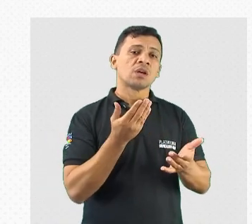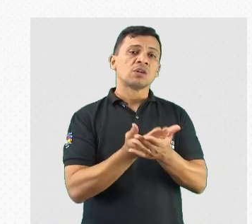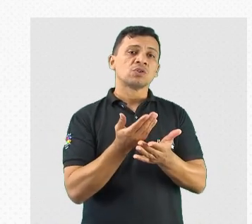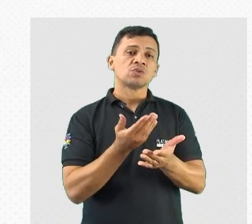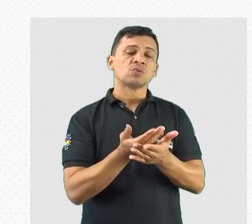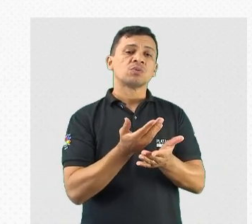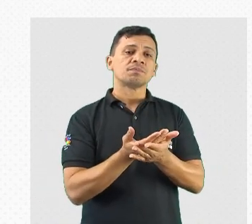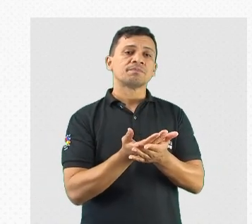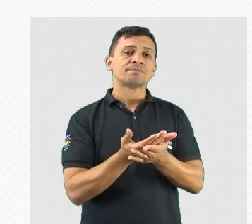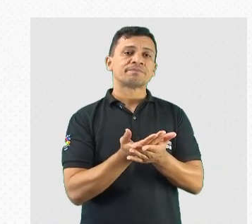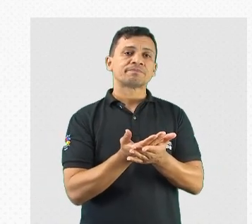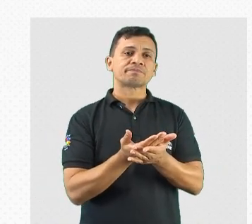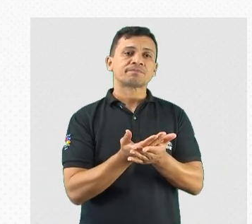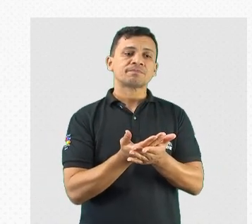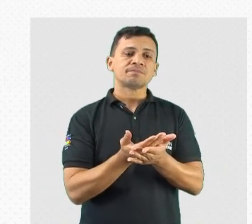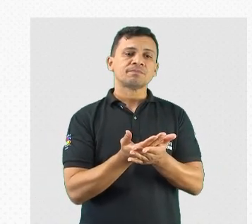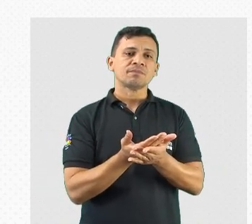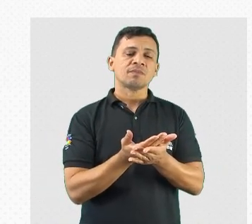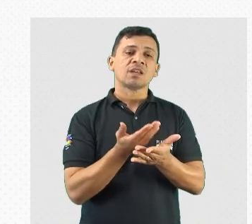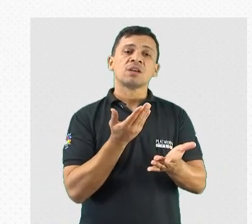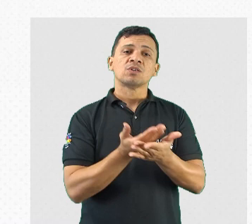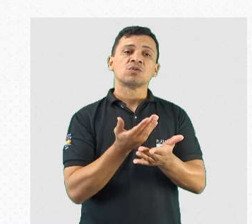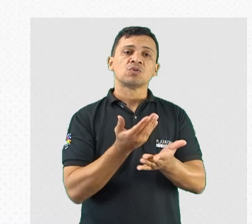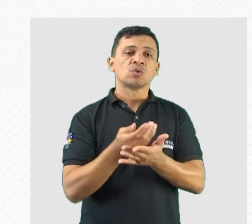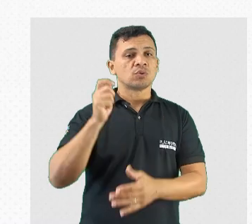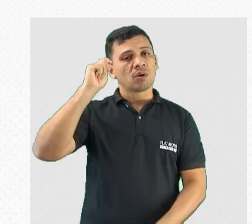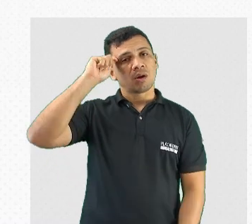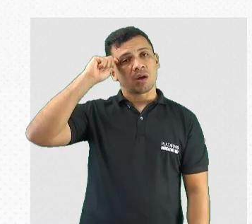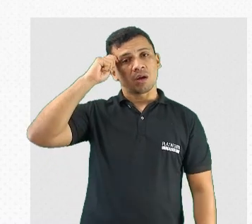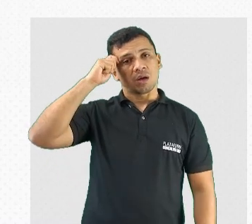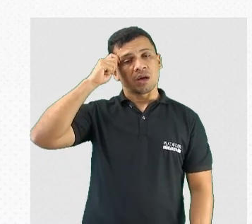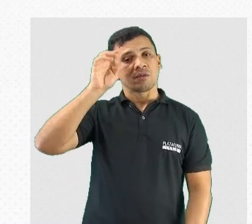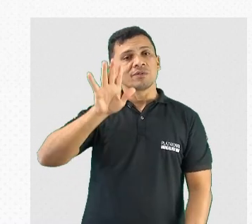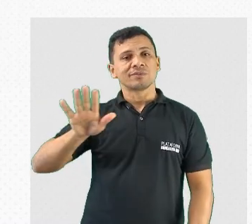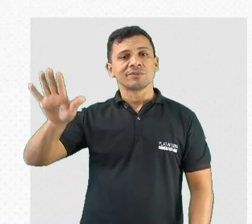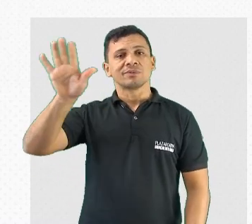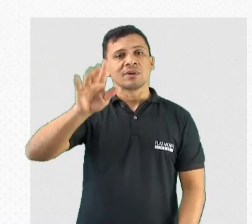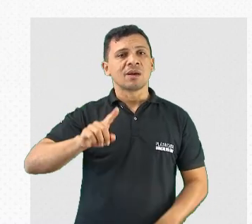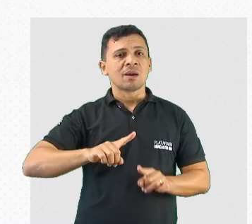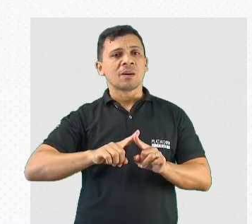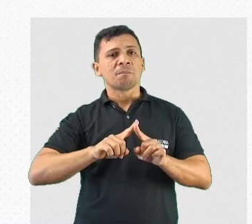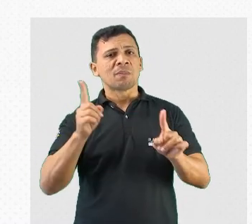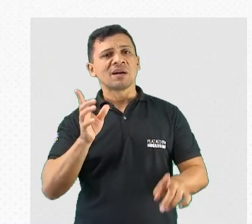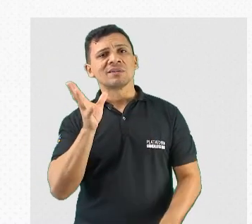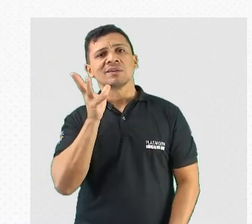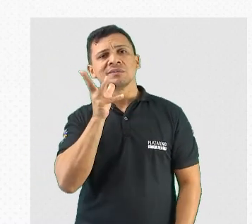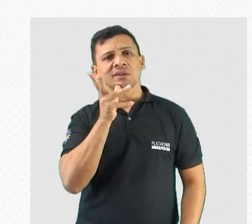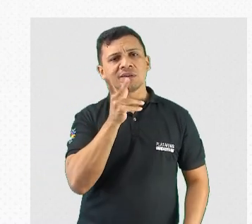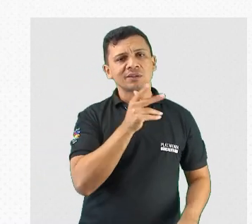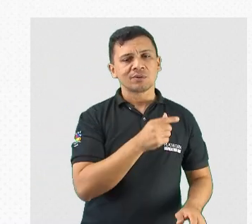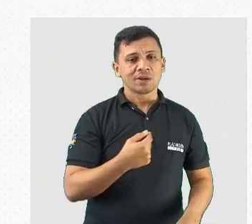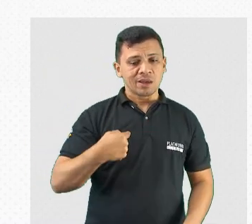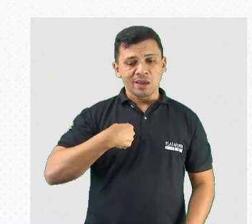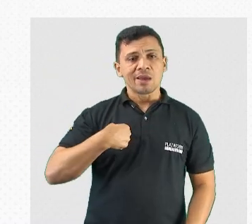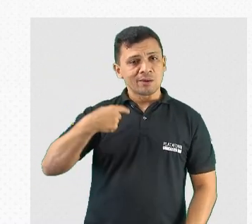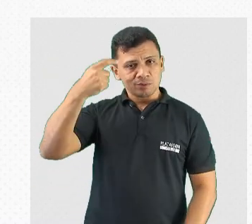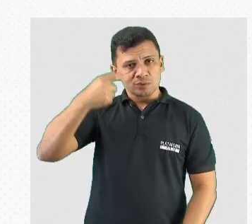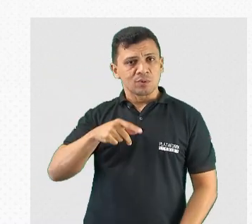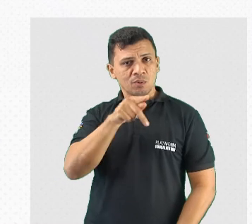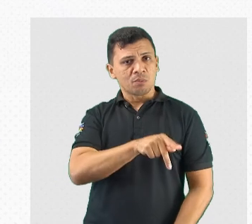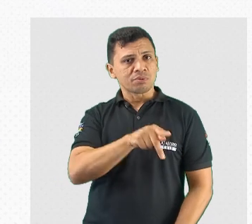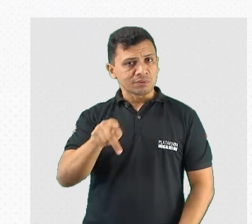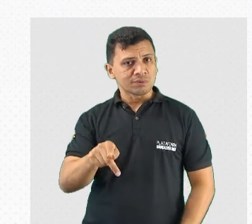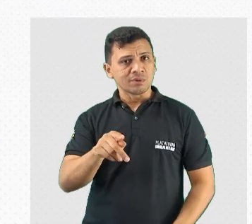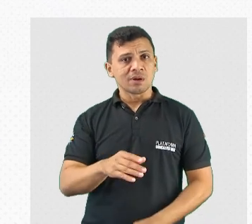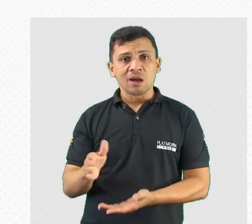estudos e graduação de estudos africanos. Mas isso é um processo lento, até porque eu sou professor de sala de aula e